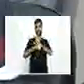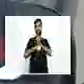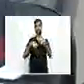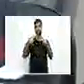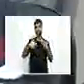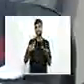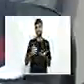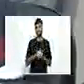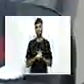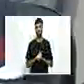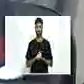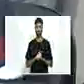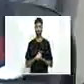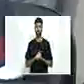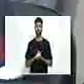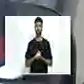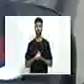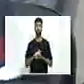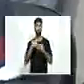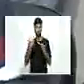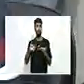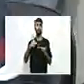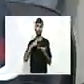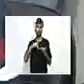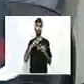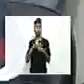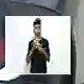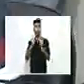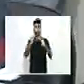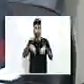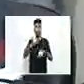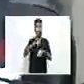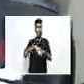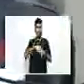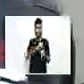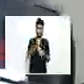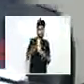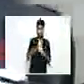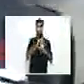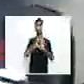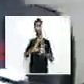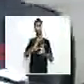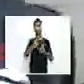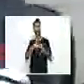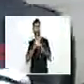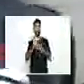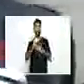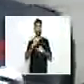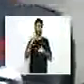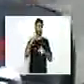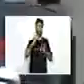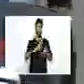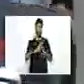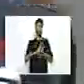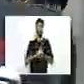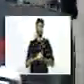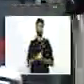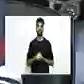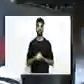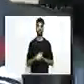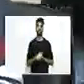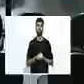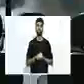ajudar então então eh tem ponto sim que dá para fazer essa correria mas tem ponto que não